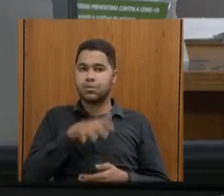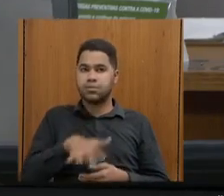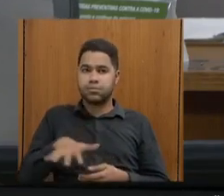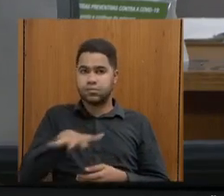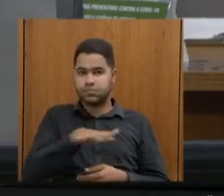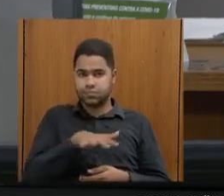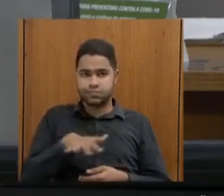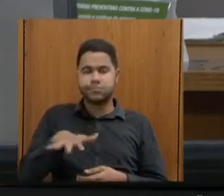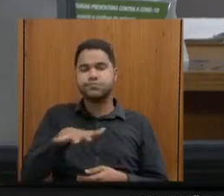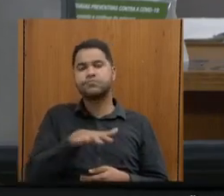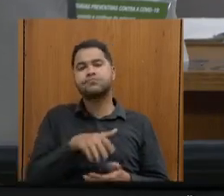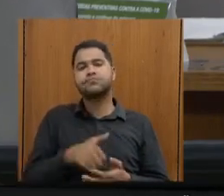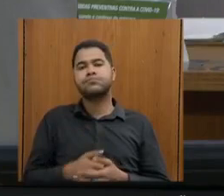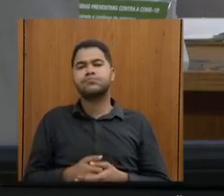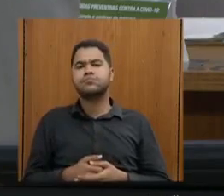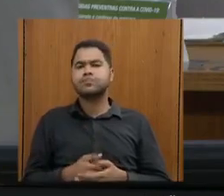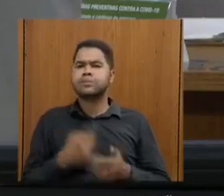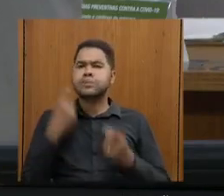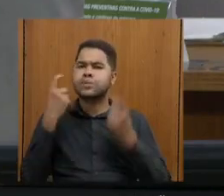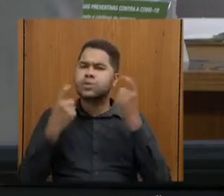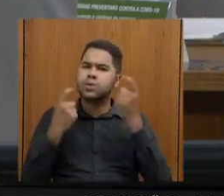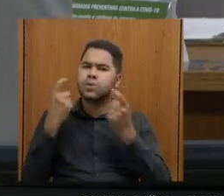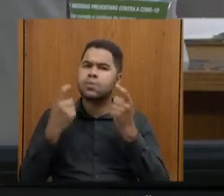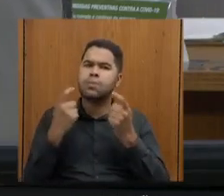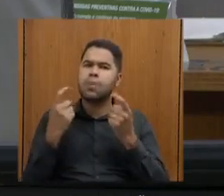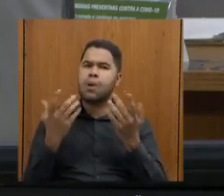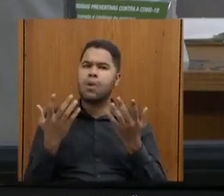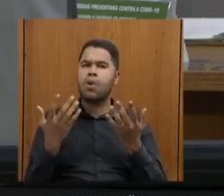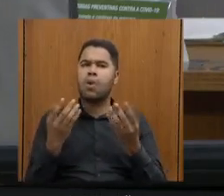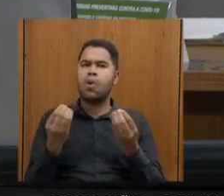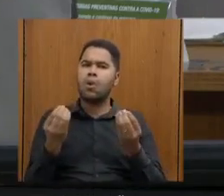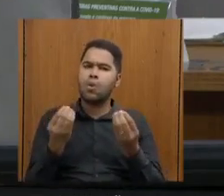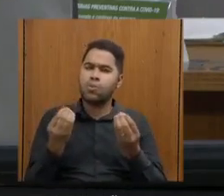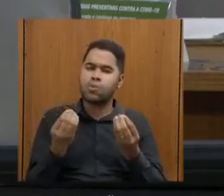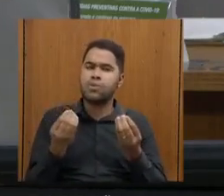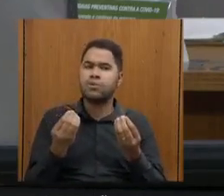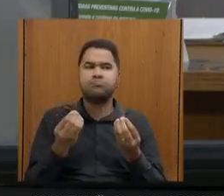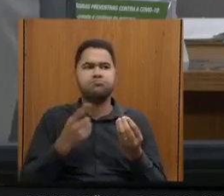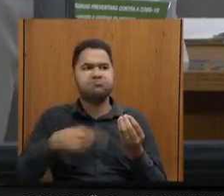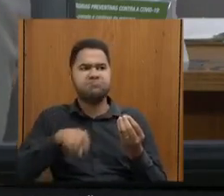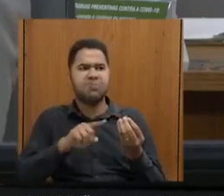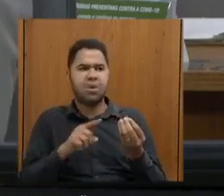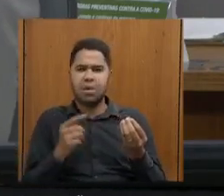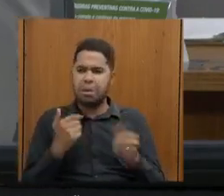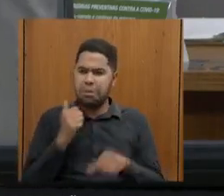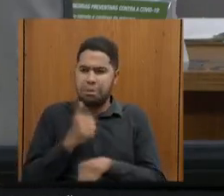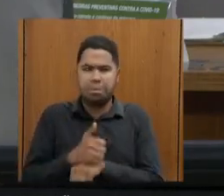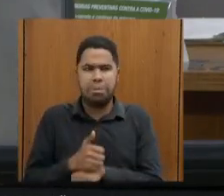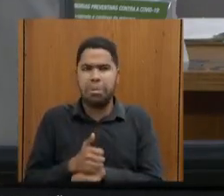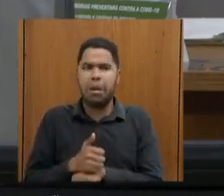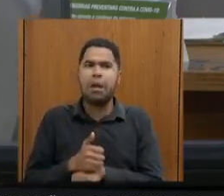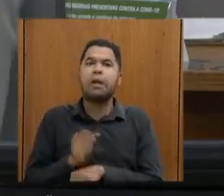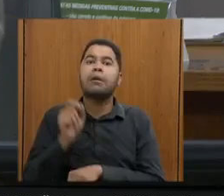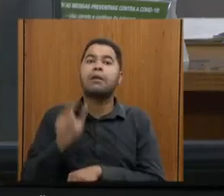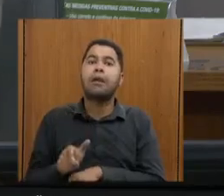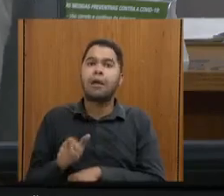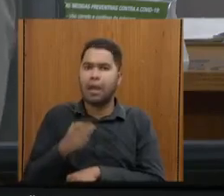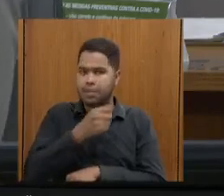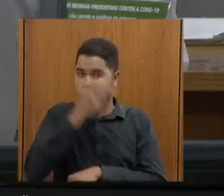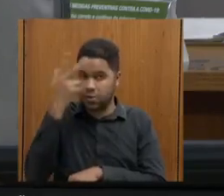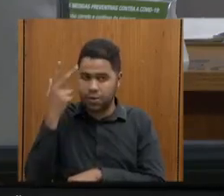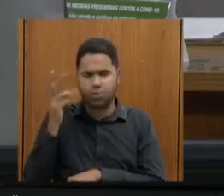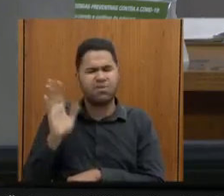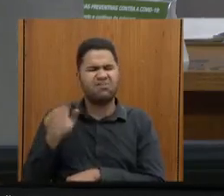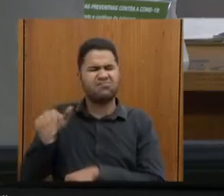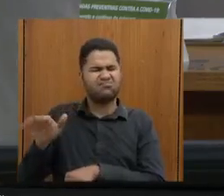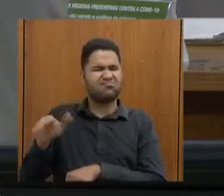você dá aula e não se preocupou com a eletrificação e depois ninguém queria assumir a bronca tem que fazer minha bronca prefeitura